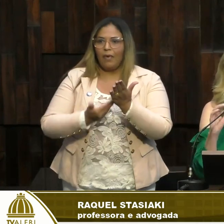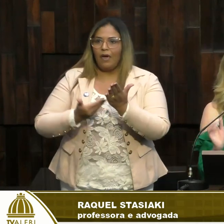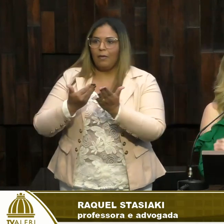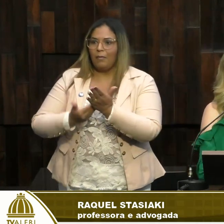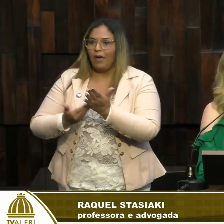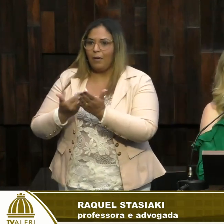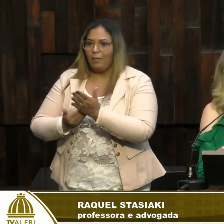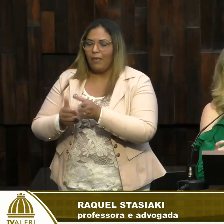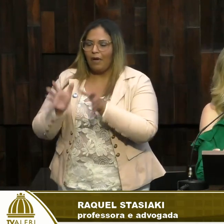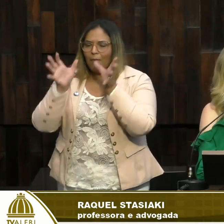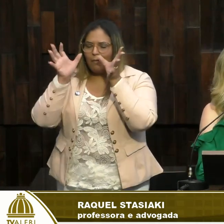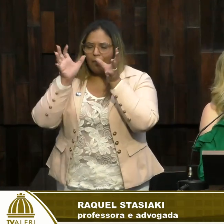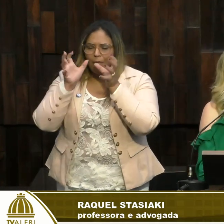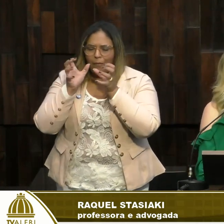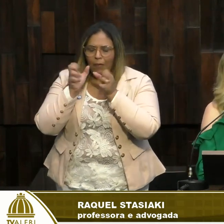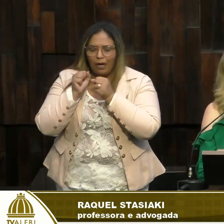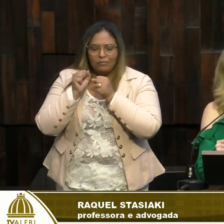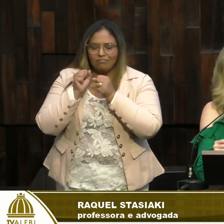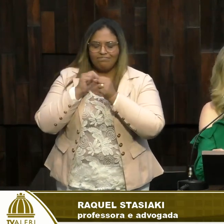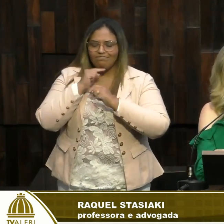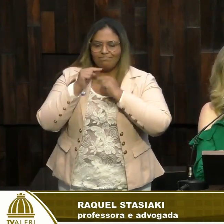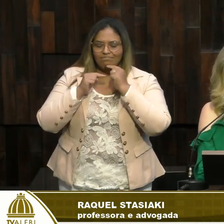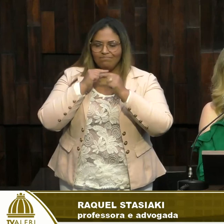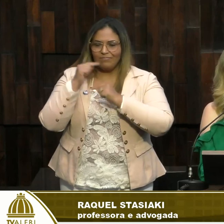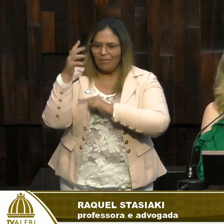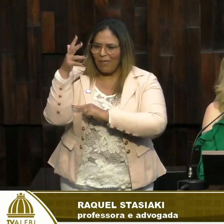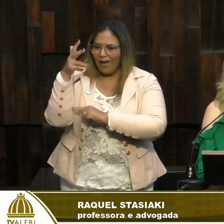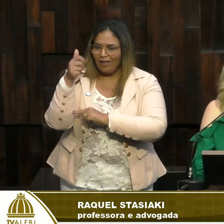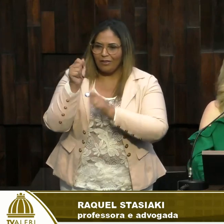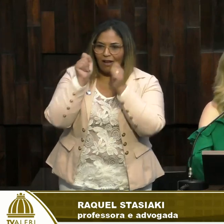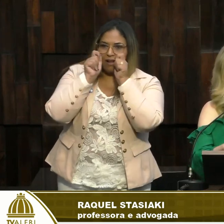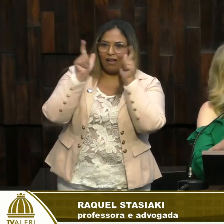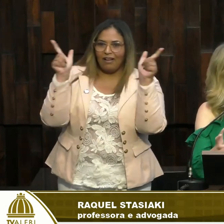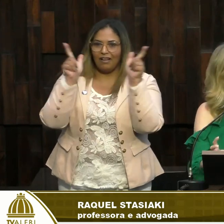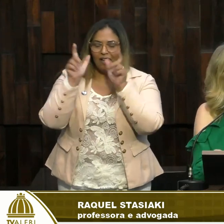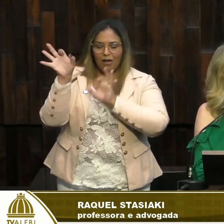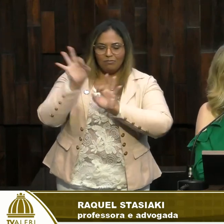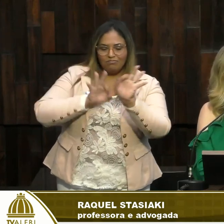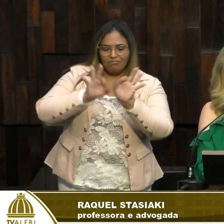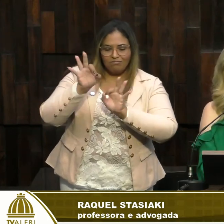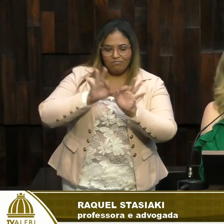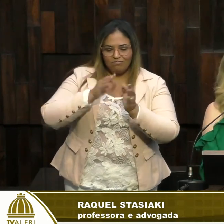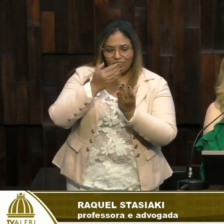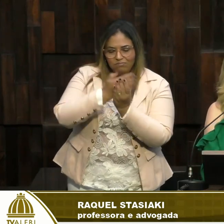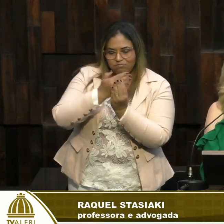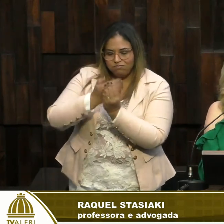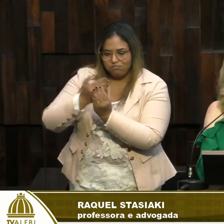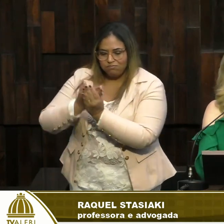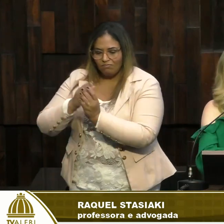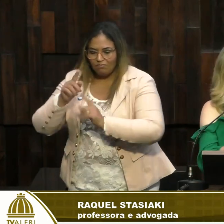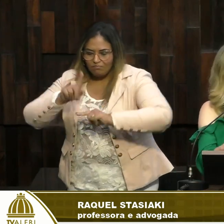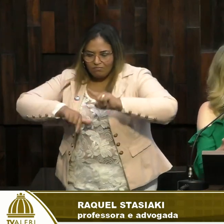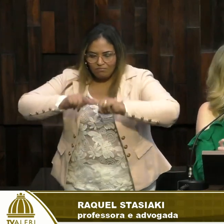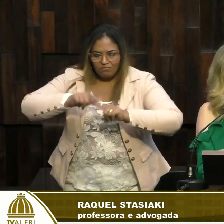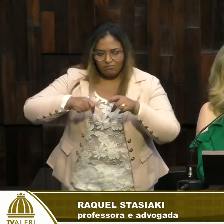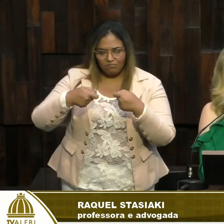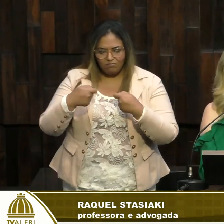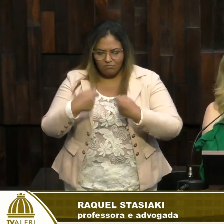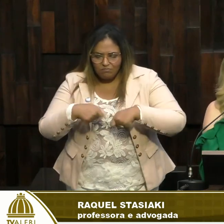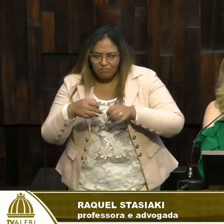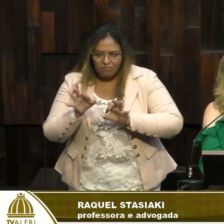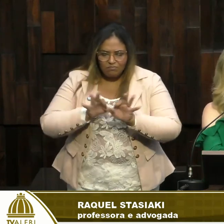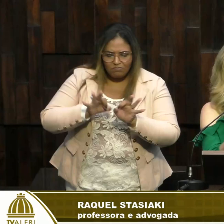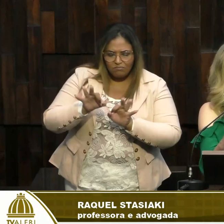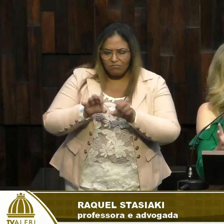noites, muitas vezes, preparando apostilas, preparando o melhor material, a melhor